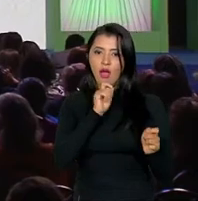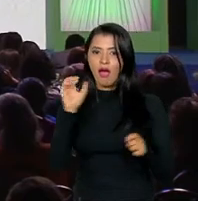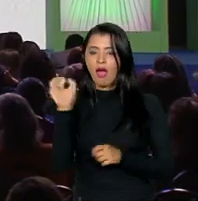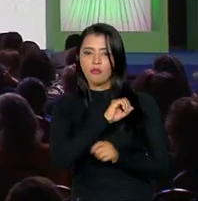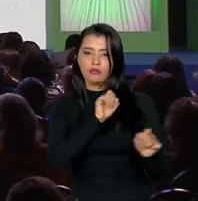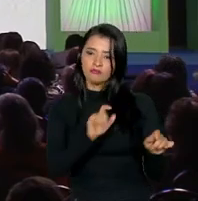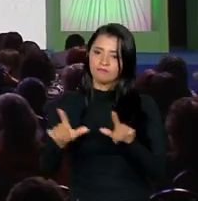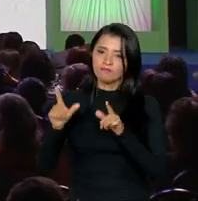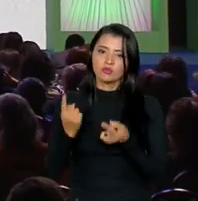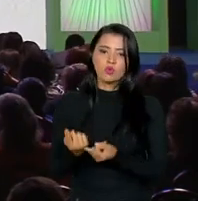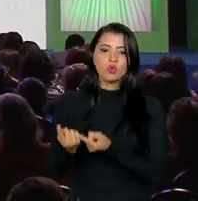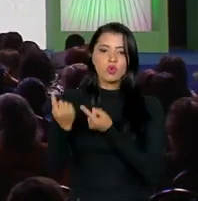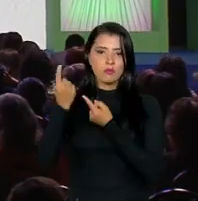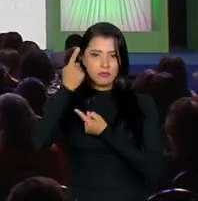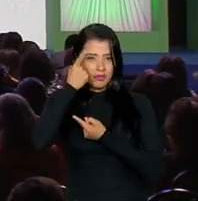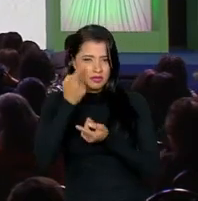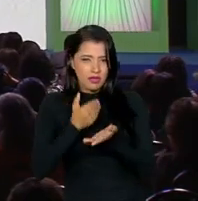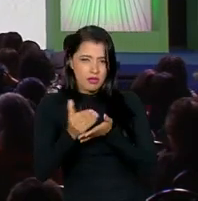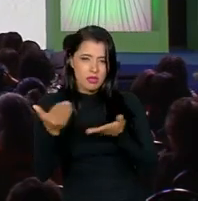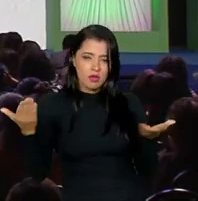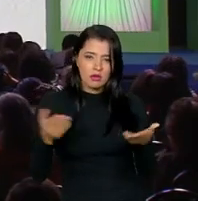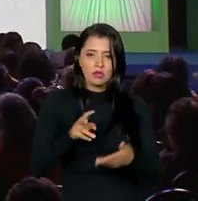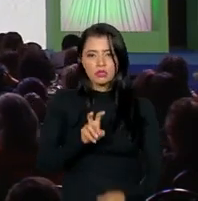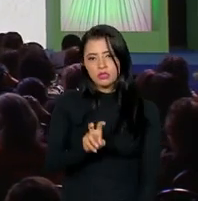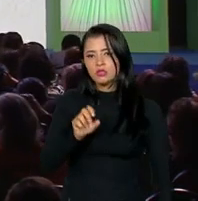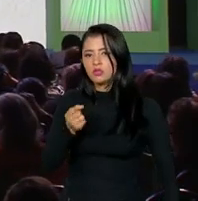Estão sendo pensados inicialmente